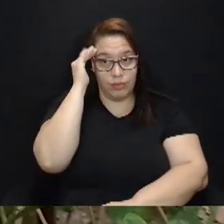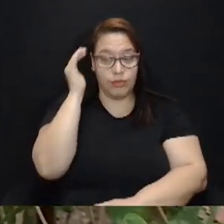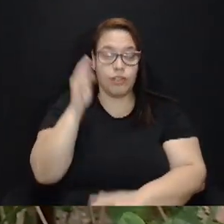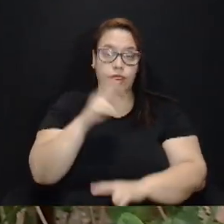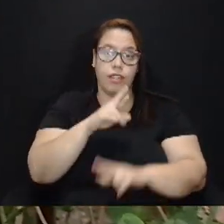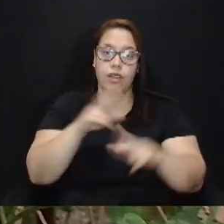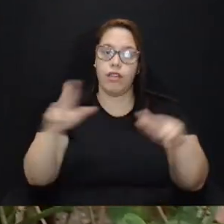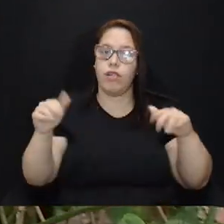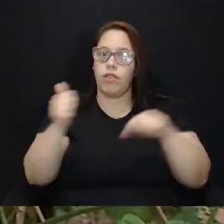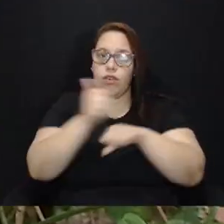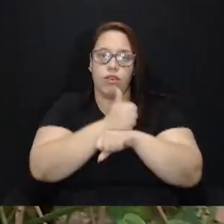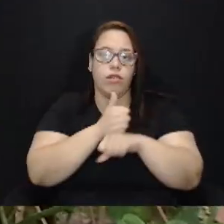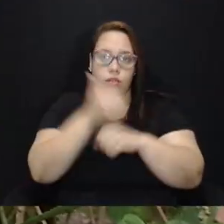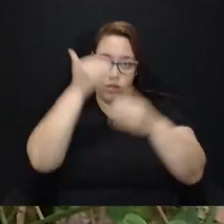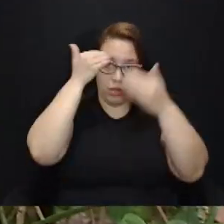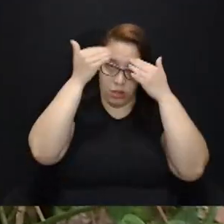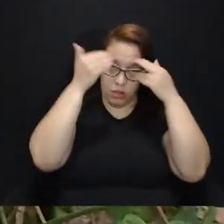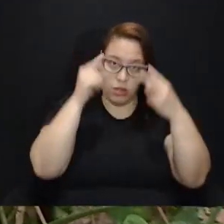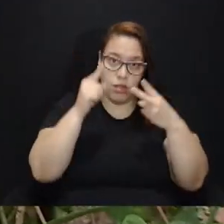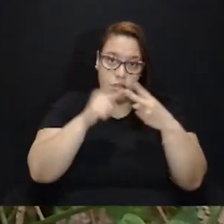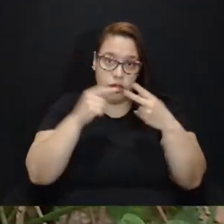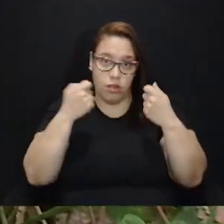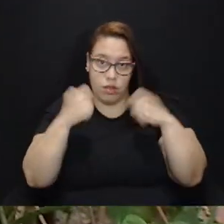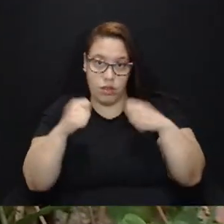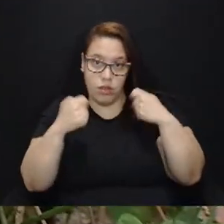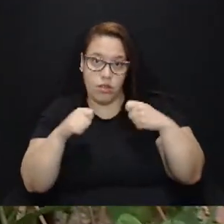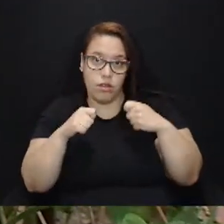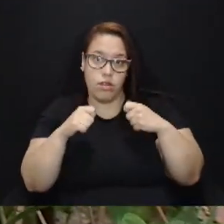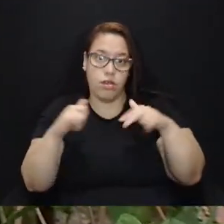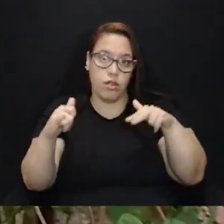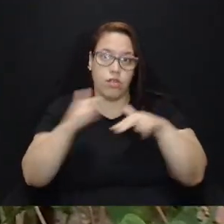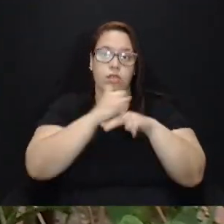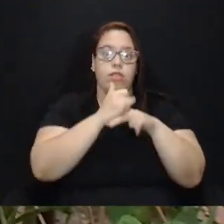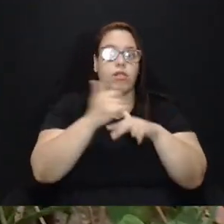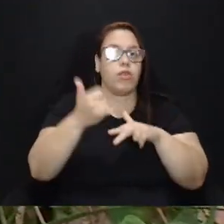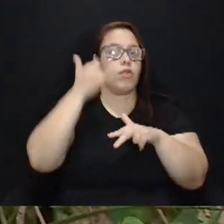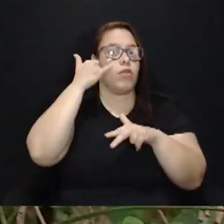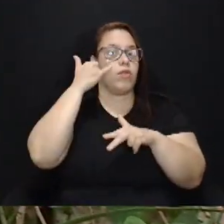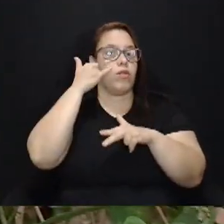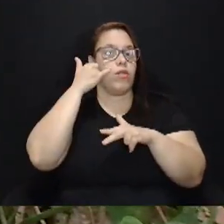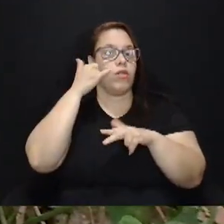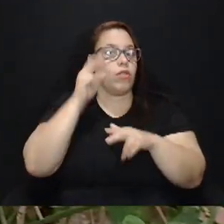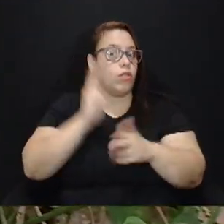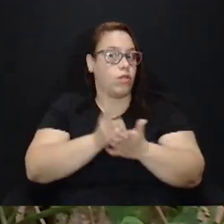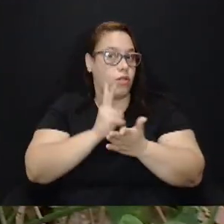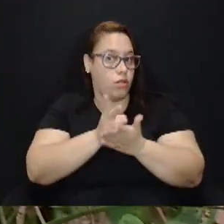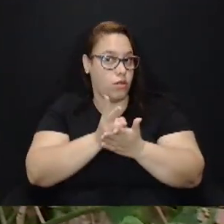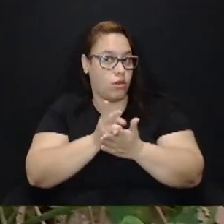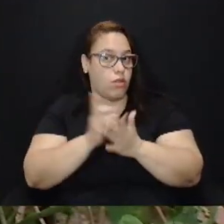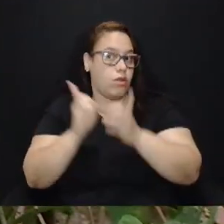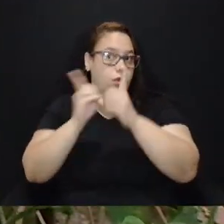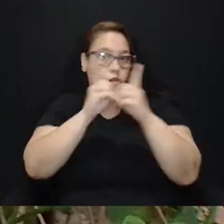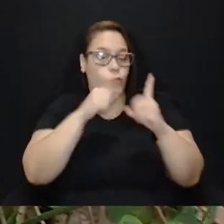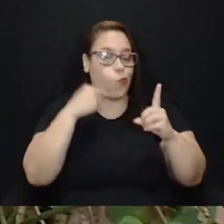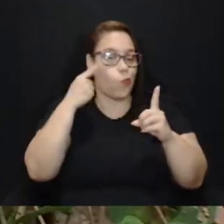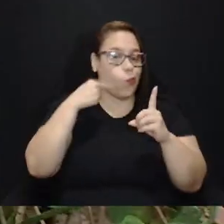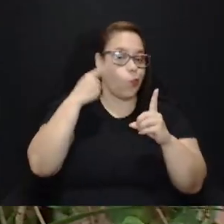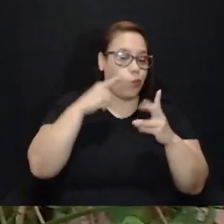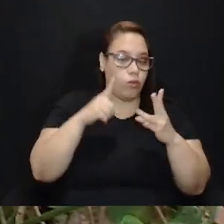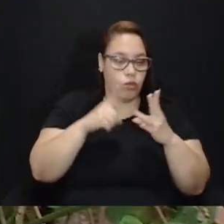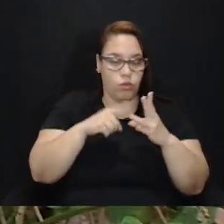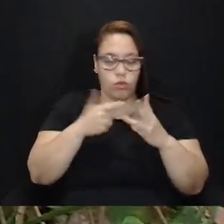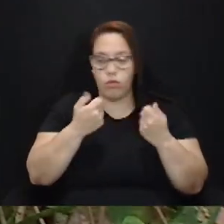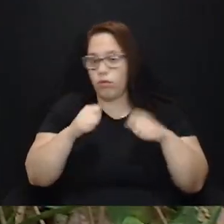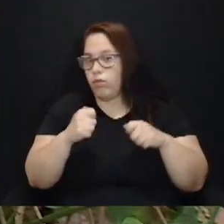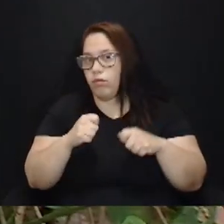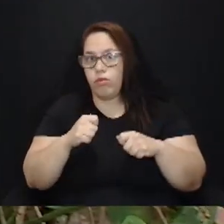como psicóloga, quando eu preciso para alguma vítima, eu ligo, elas estão sempre prontas para ajudar, advogadas. Eu não preciso nem sempre